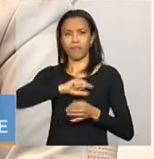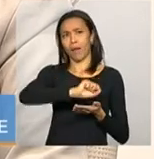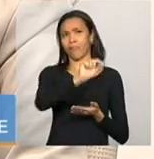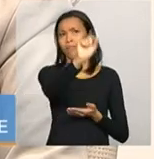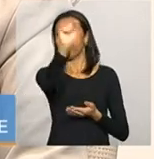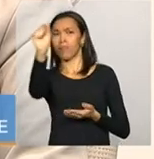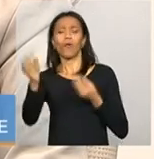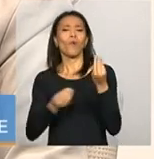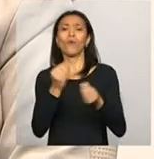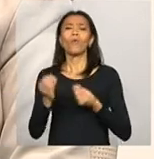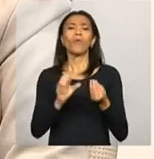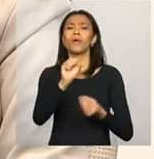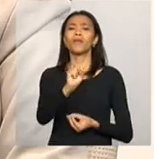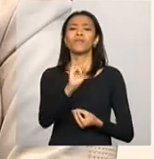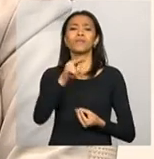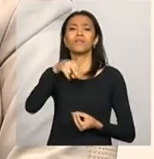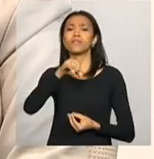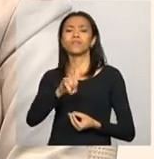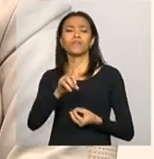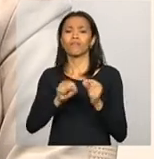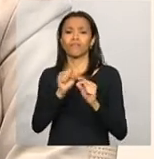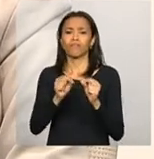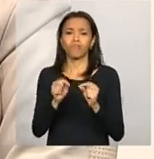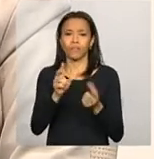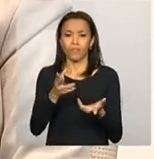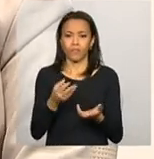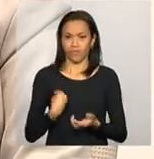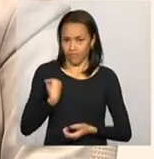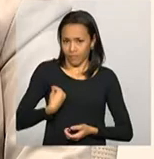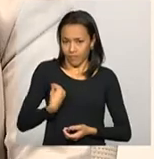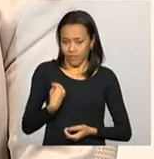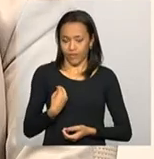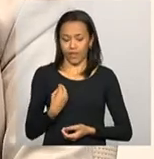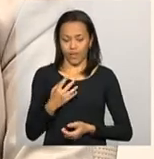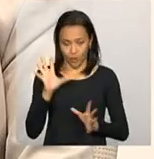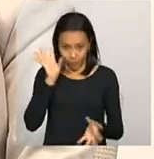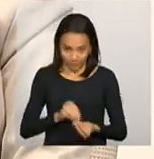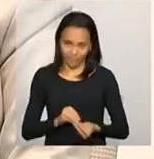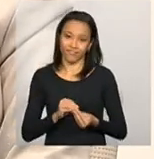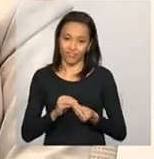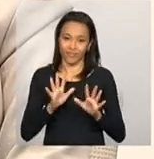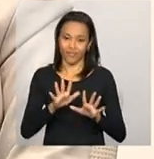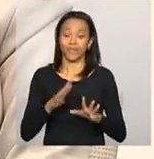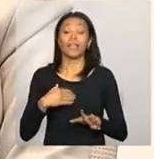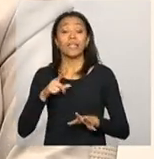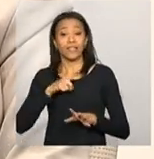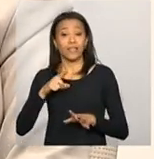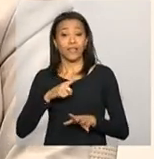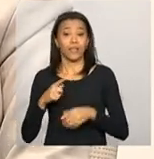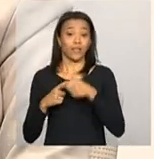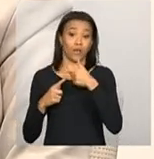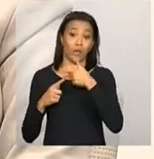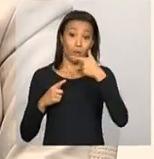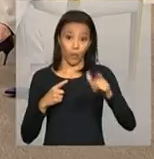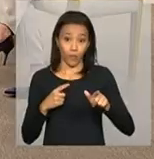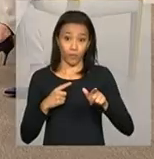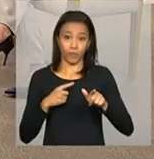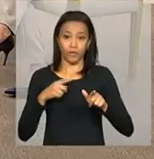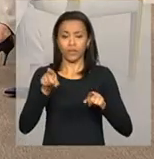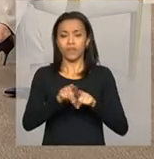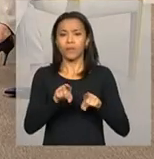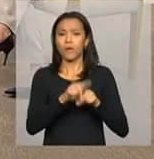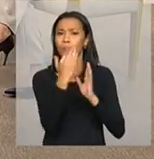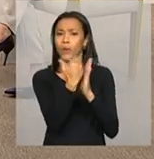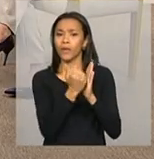é que o SINE funciona? Ah, tá. Então, mas só concluindo, porque tem o SINE e tem também a questão da aprendizagem, que existe o